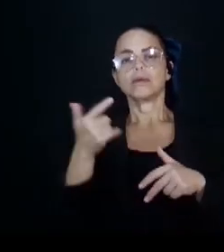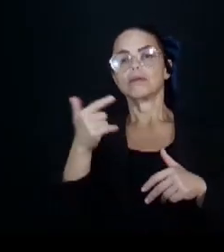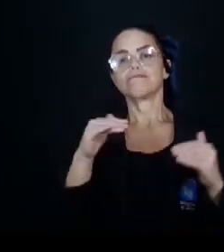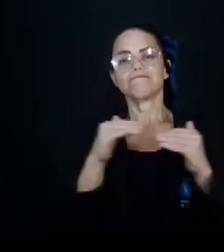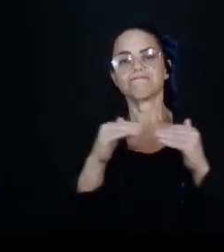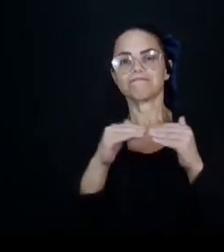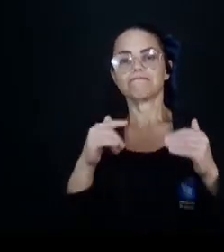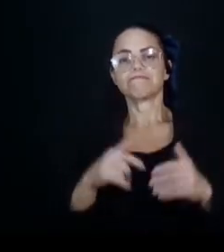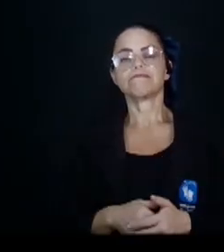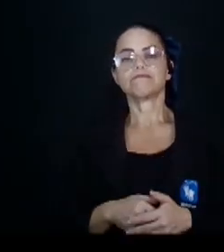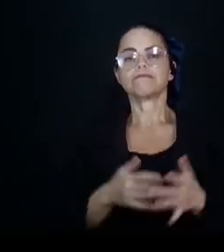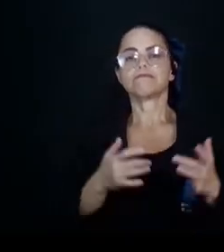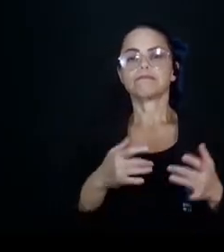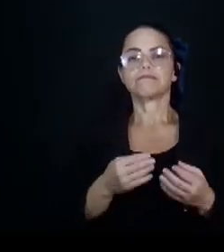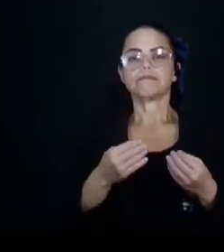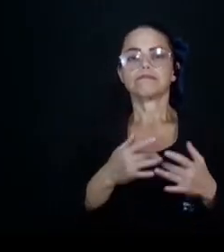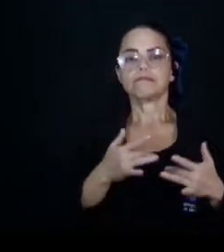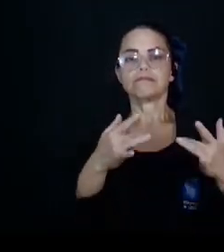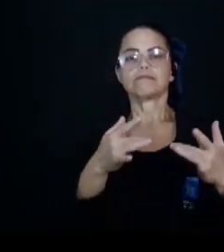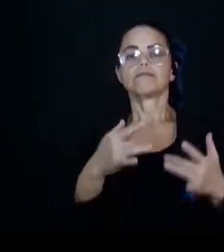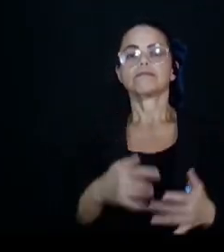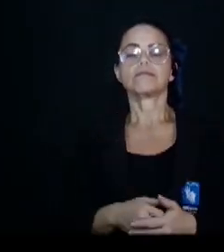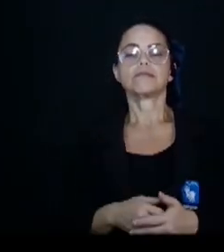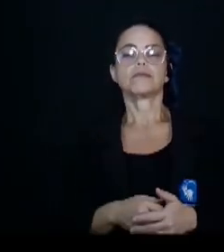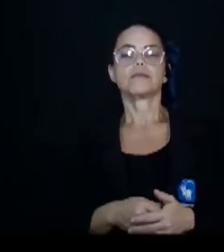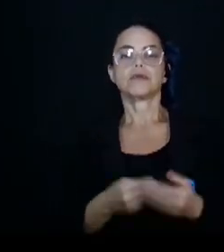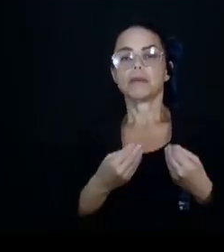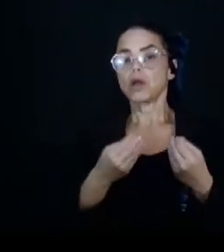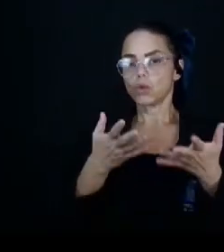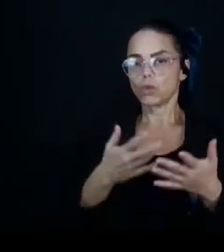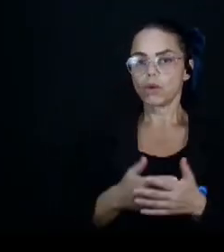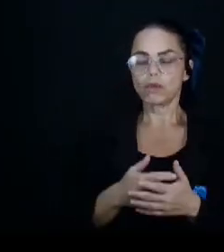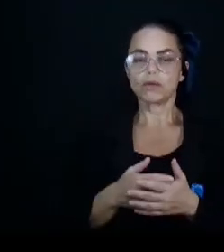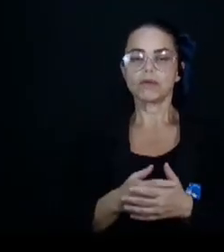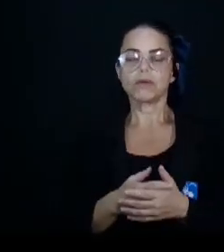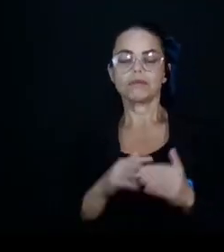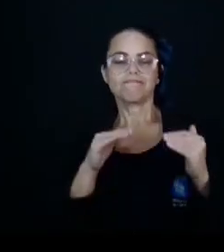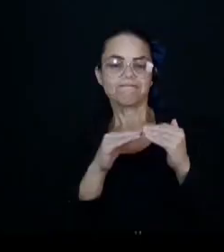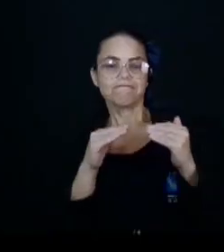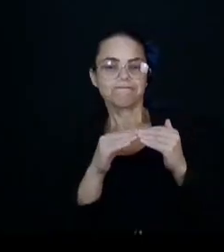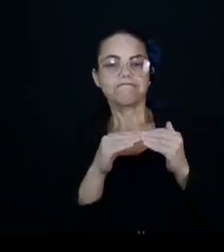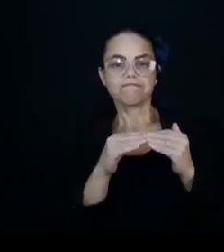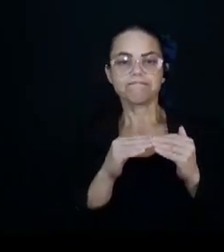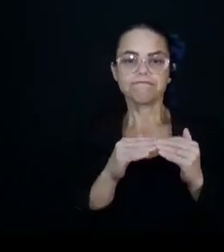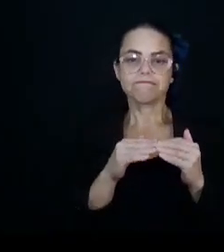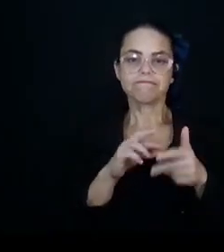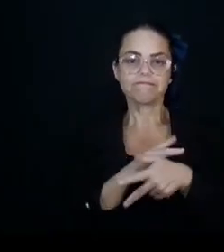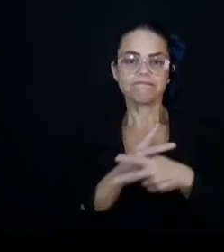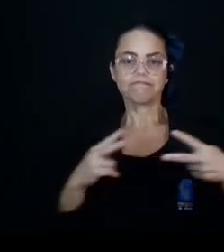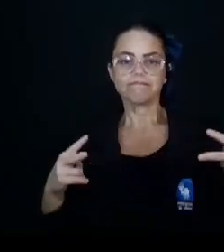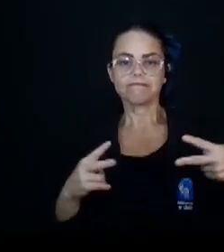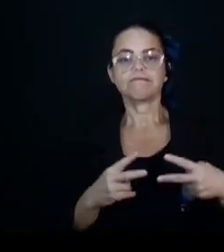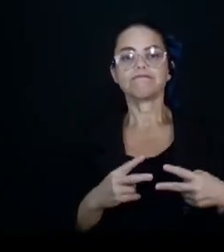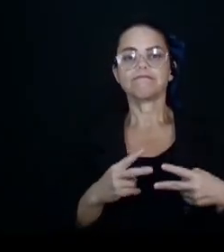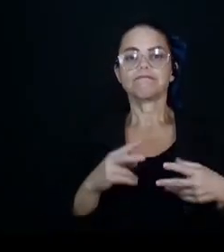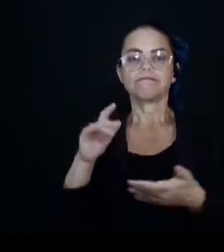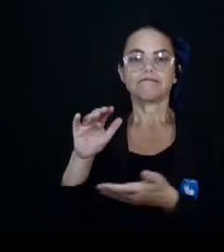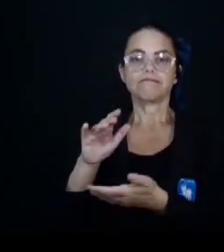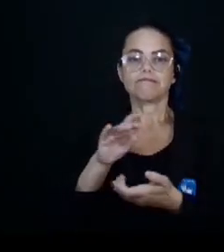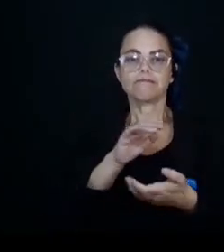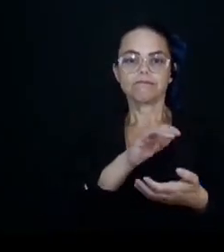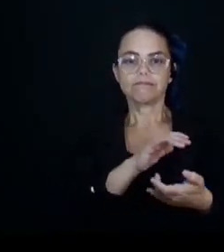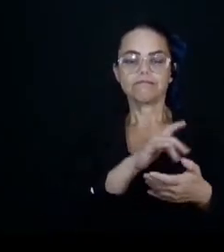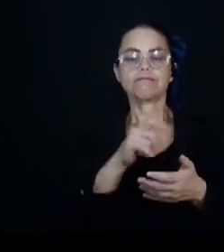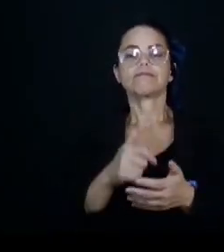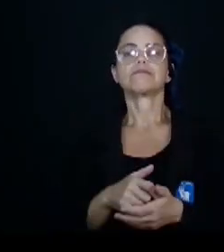na família, porque, na verdade, além da compatibilidade genética para o transplante, a gente, às vezes, tem que avaliar